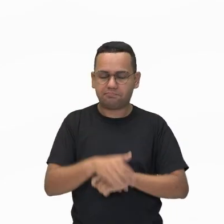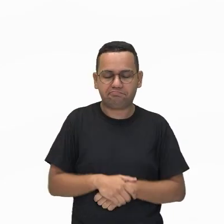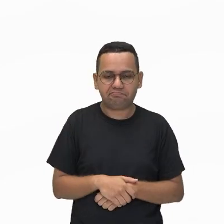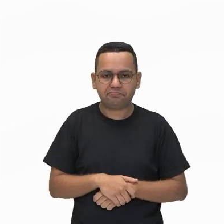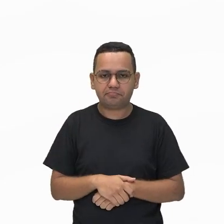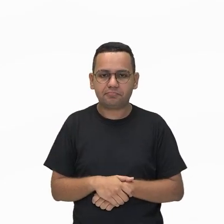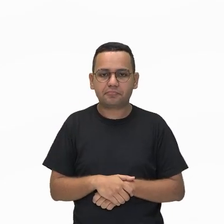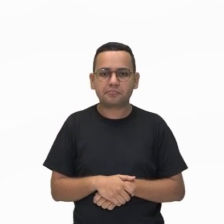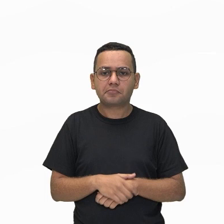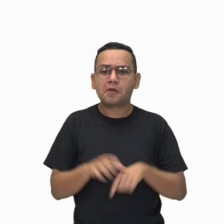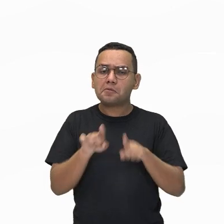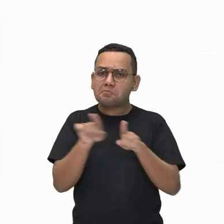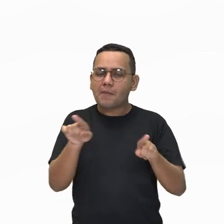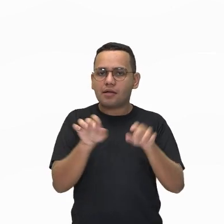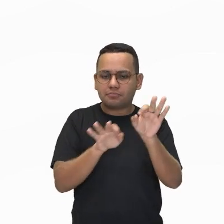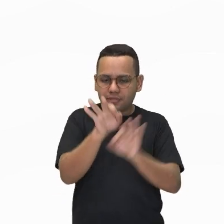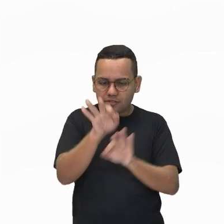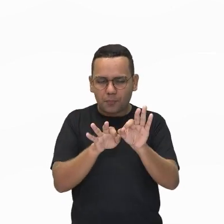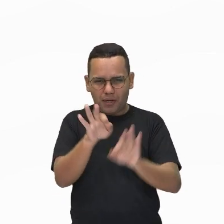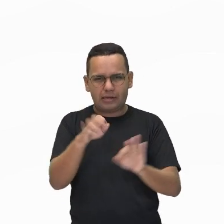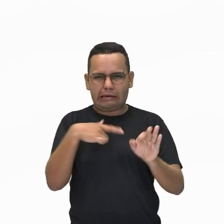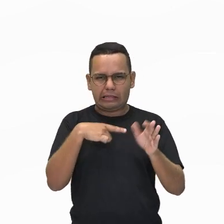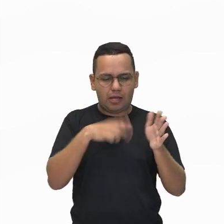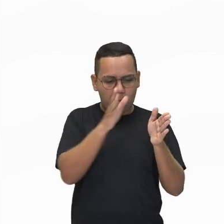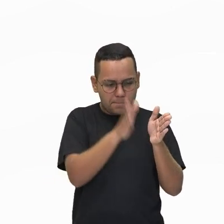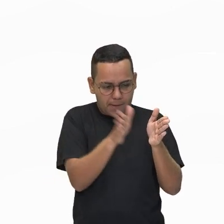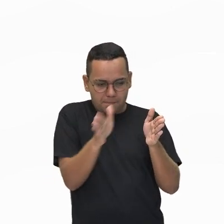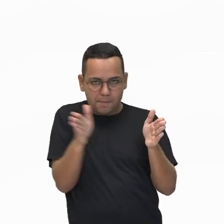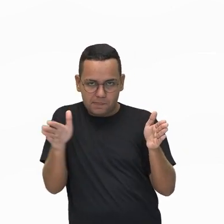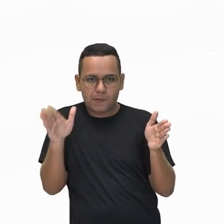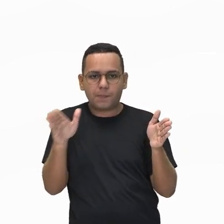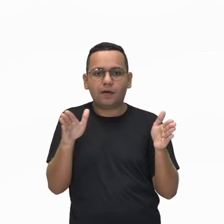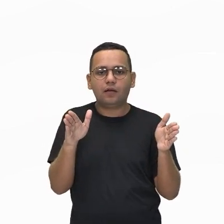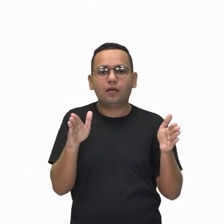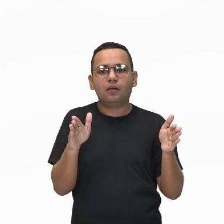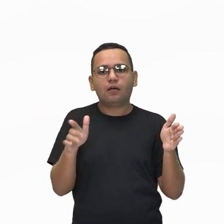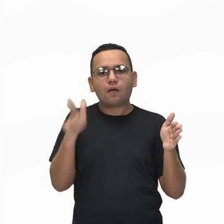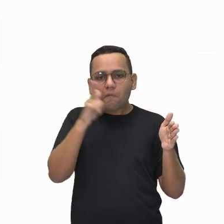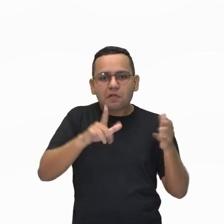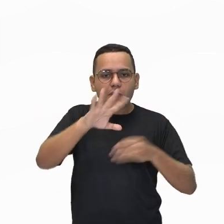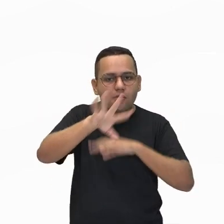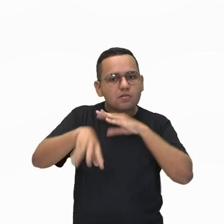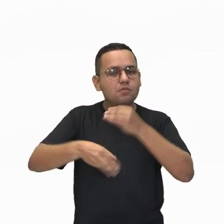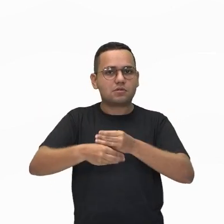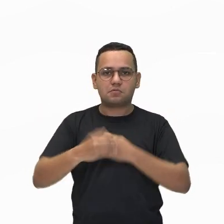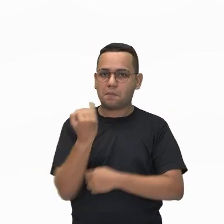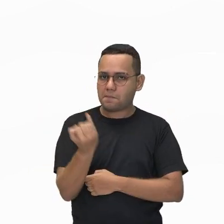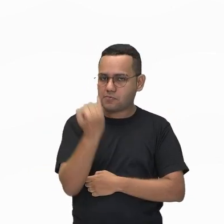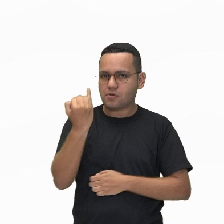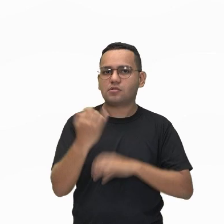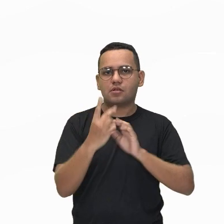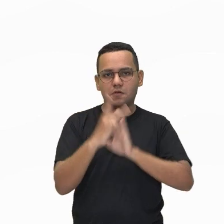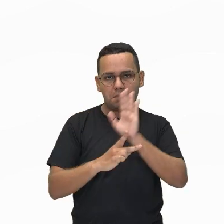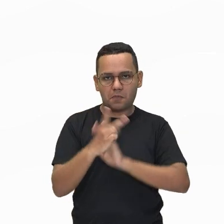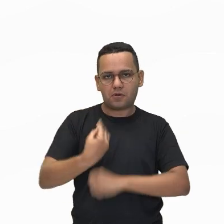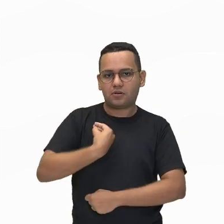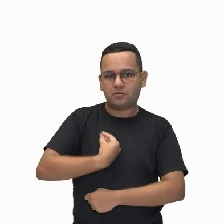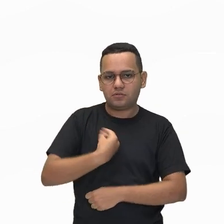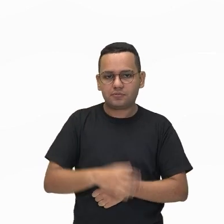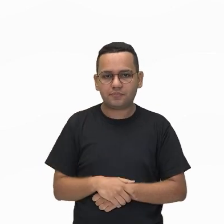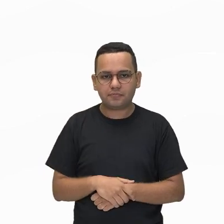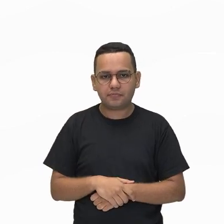prazos traz grandes contribuições para os nossos planos de vida. No entanto, os períodos de